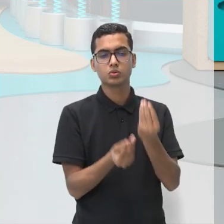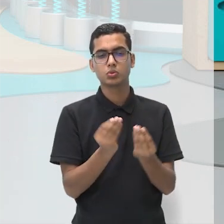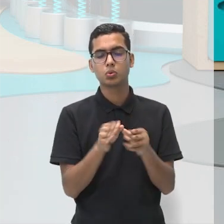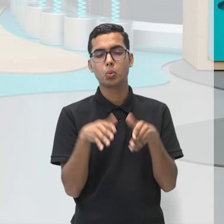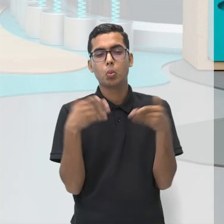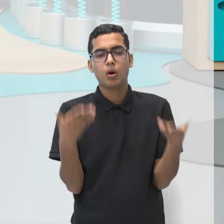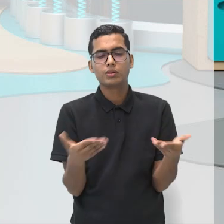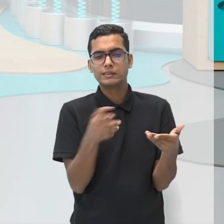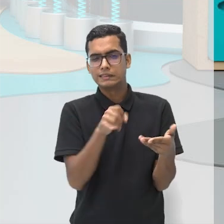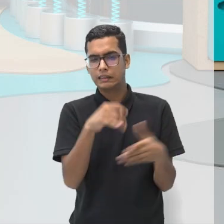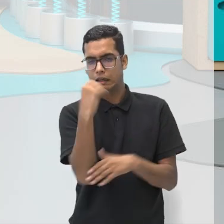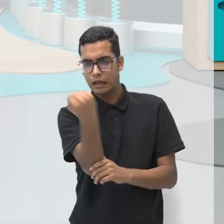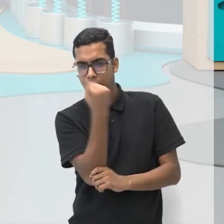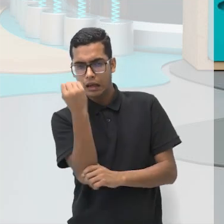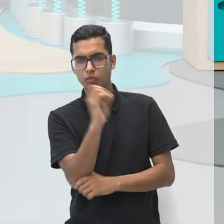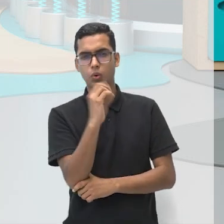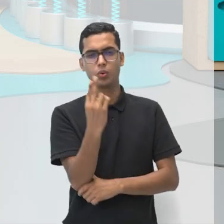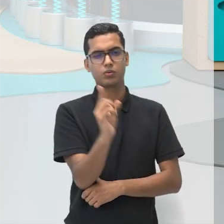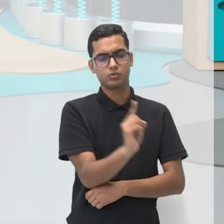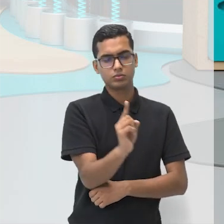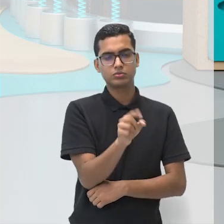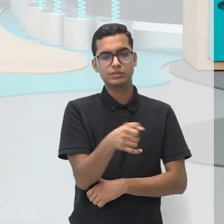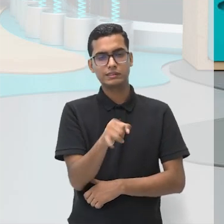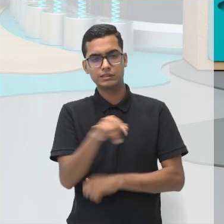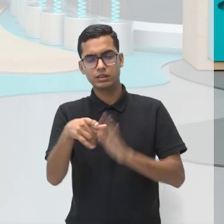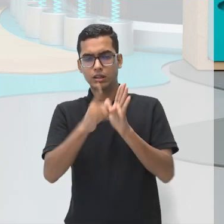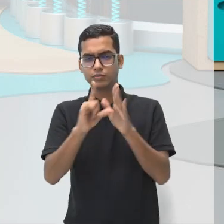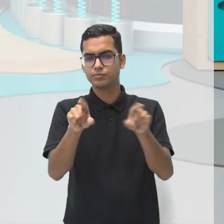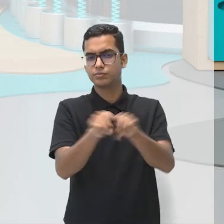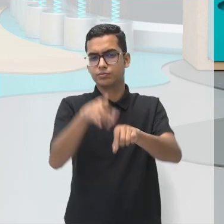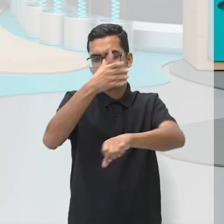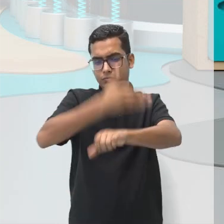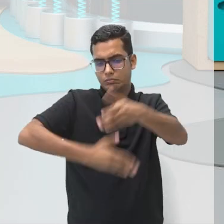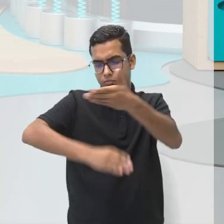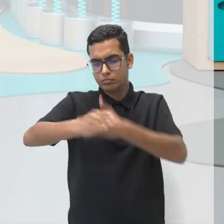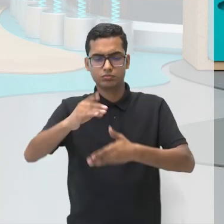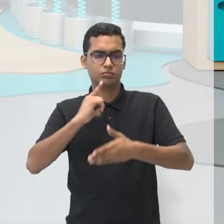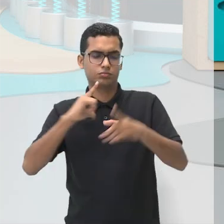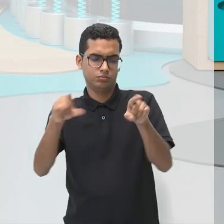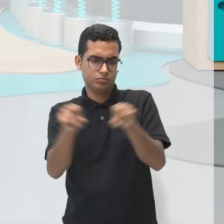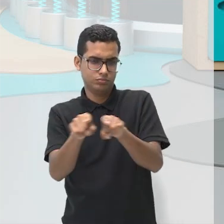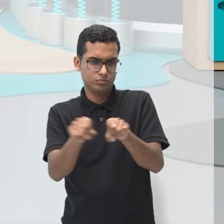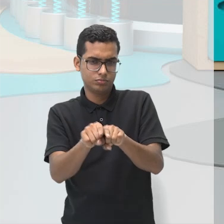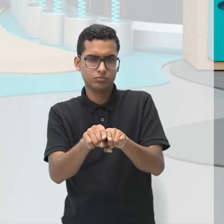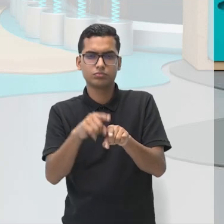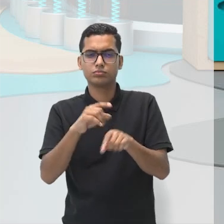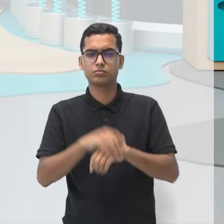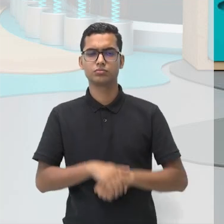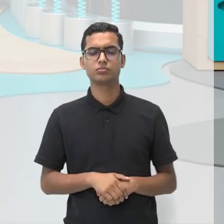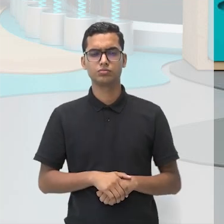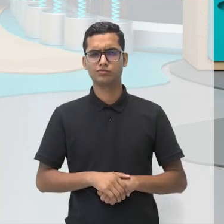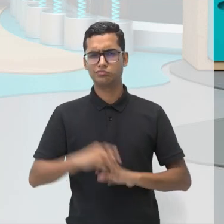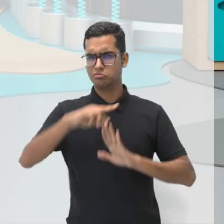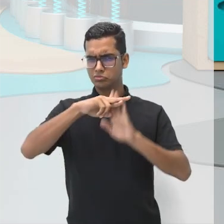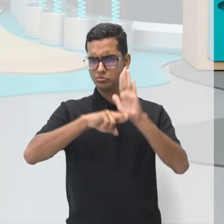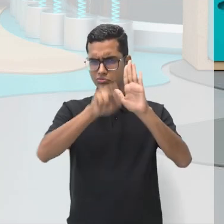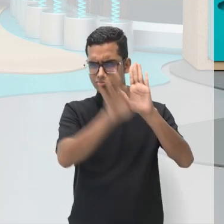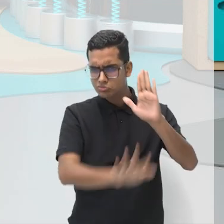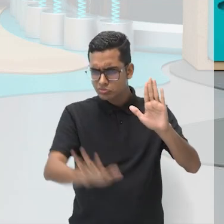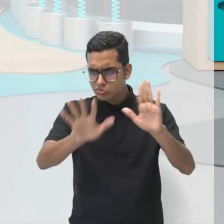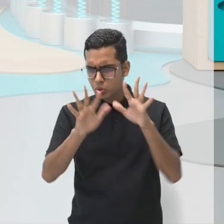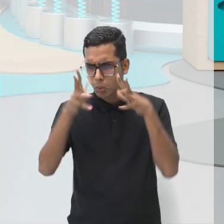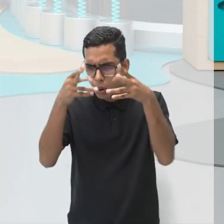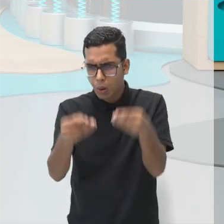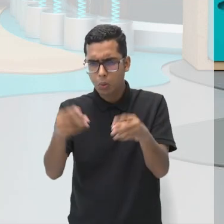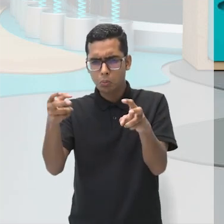a existência ou não de alguma lesão já instalada. Não é uma receita de bolo, não é uma via de regra geral para todos os